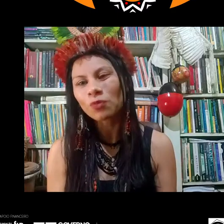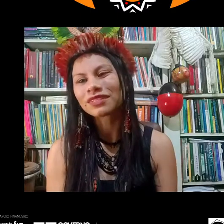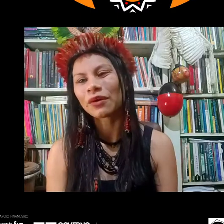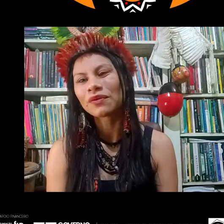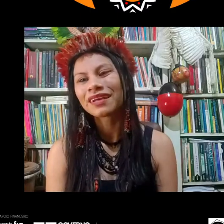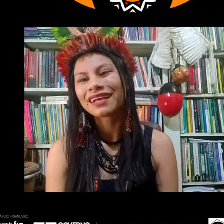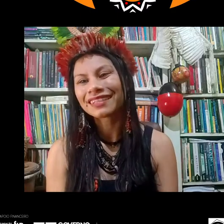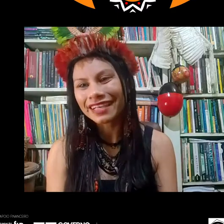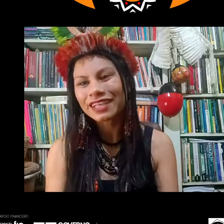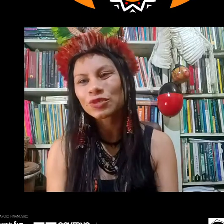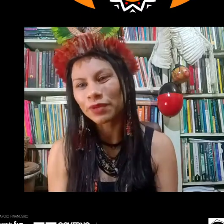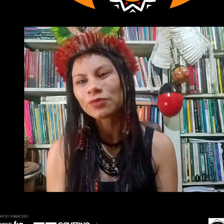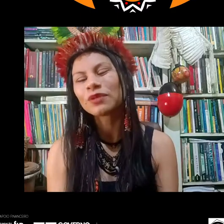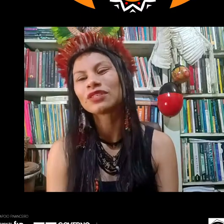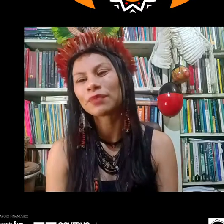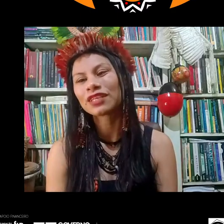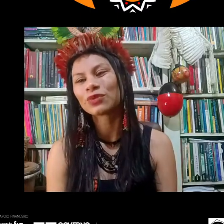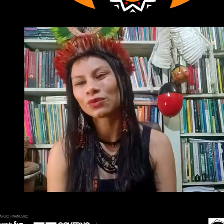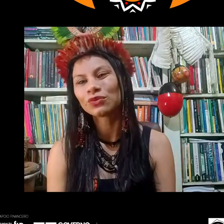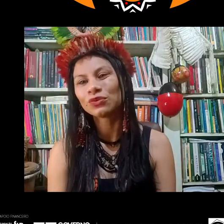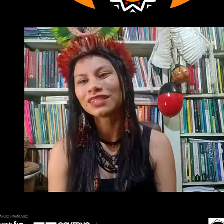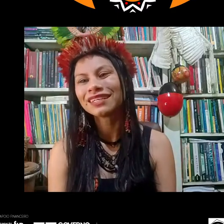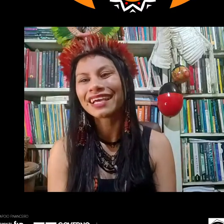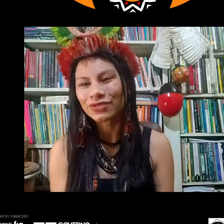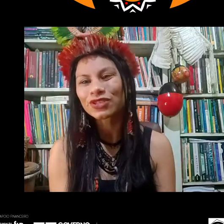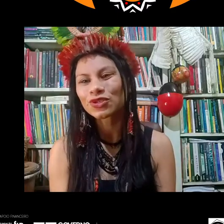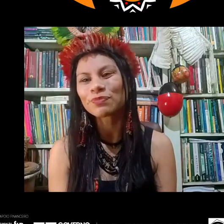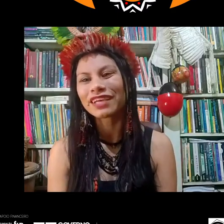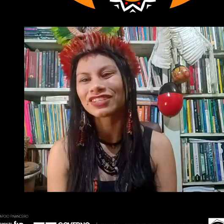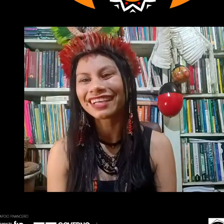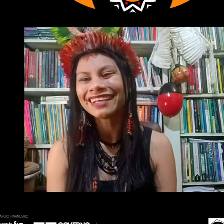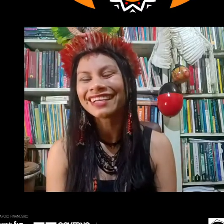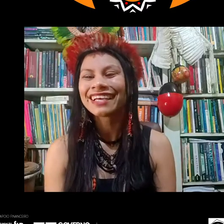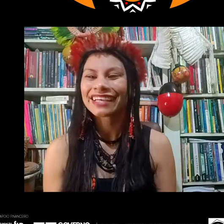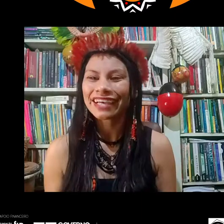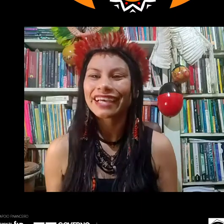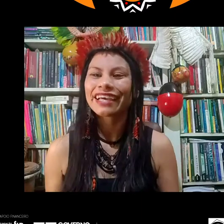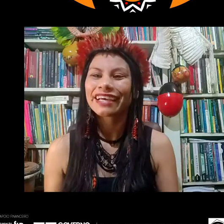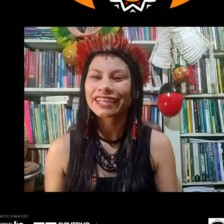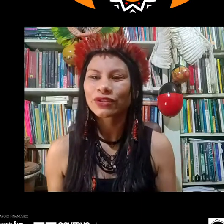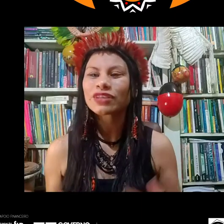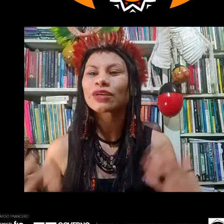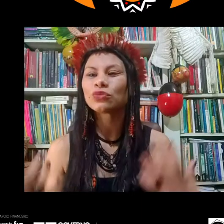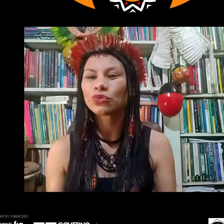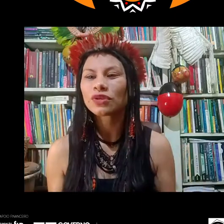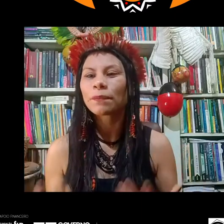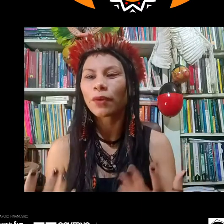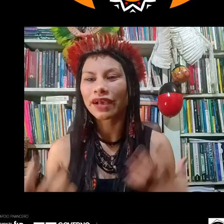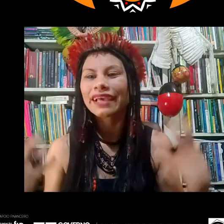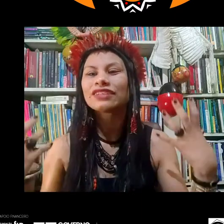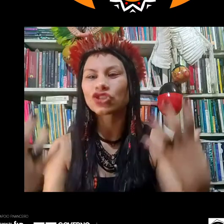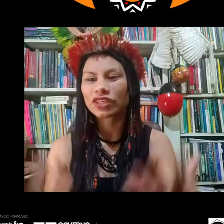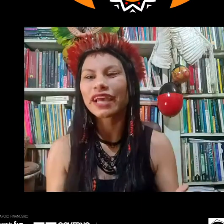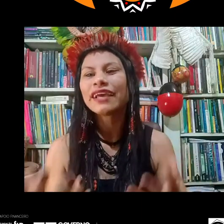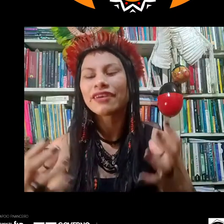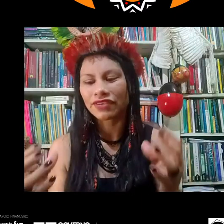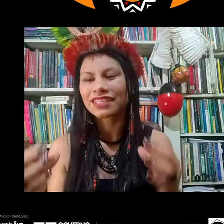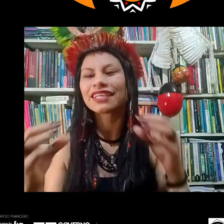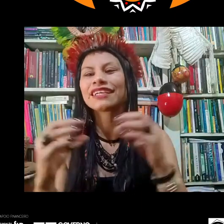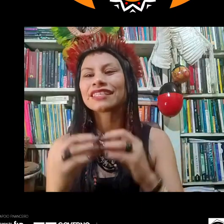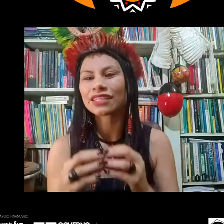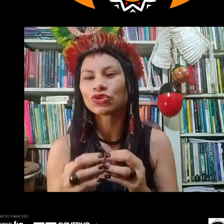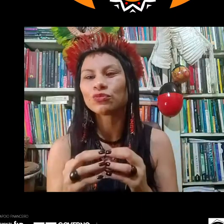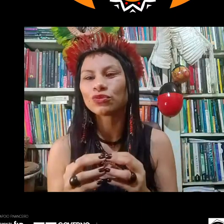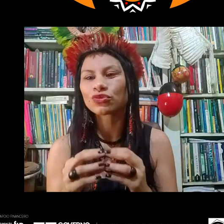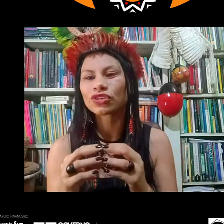nação como tal, a ter respeito pela sua cultura. É isso que a gente pede, né? Que a nossa cultura, a gente quer